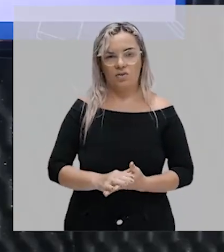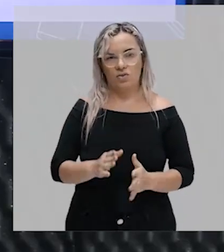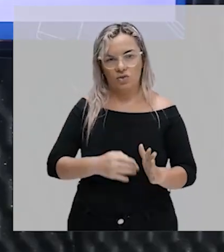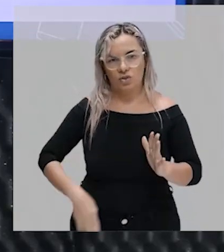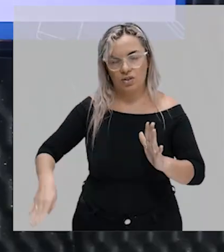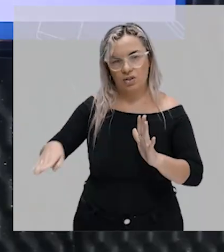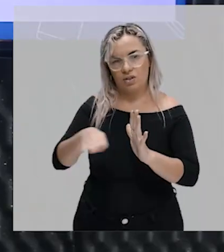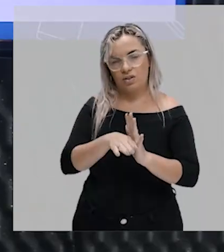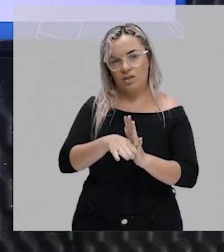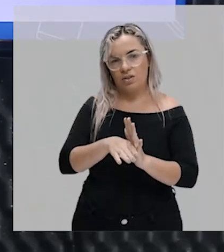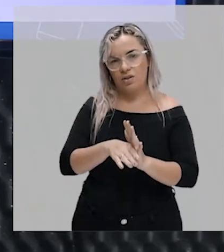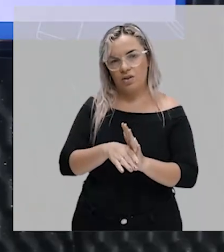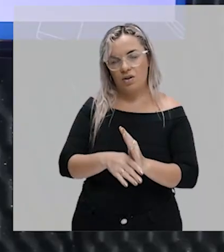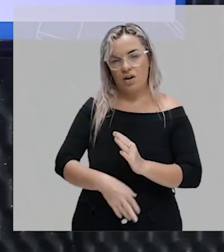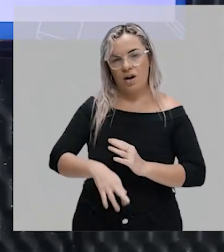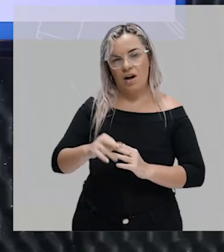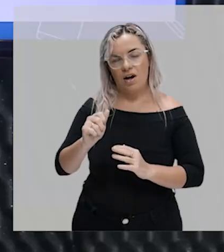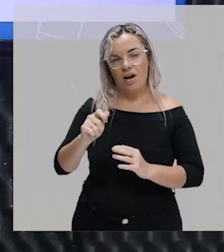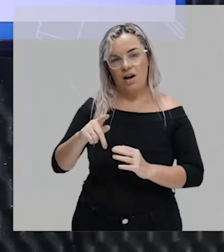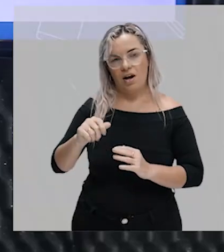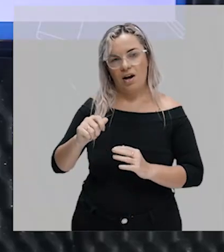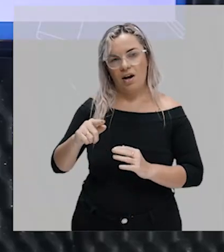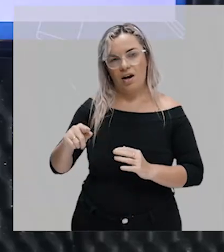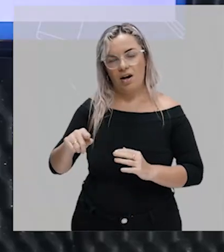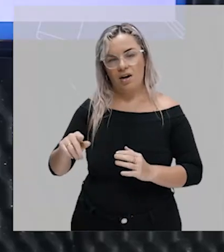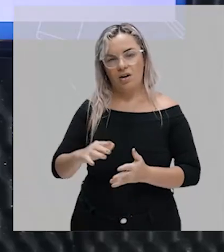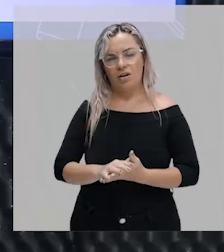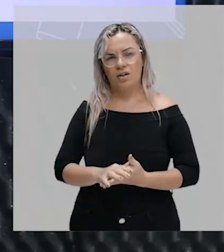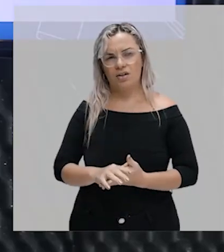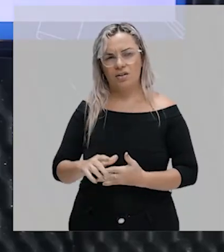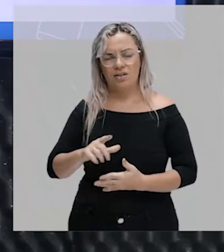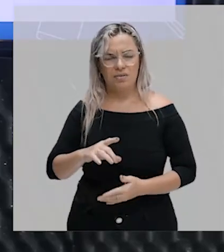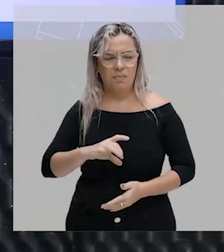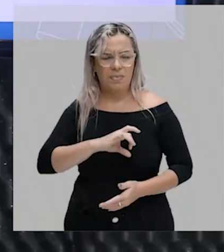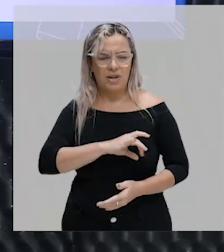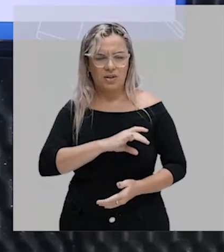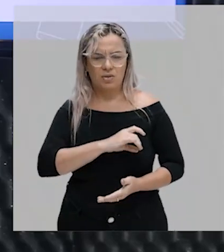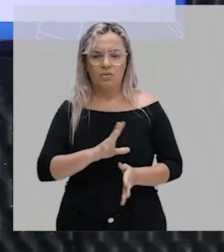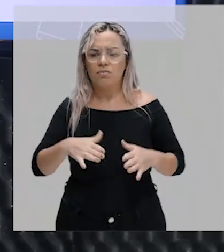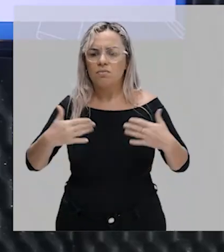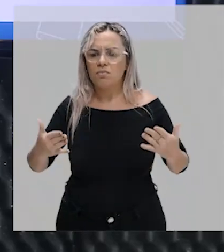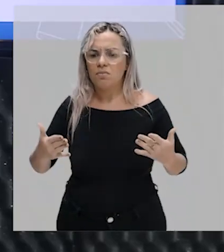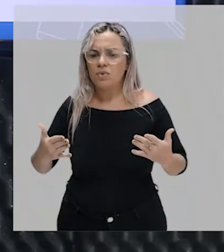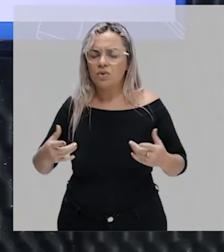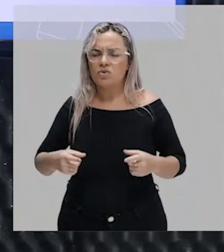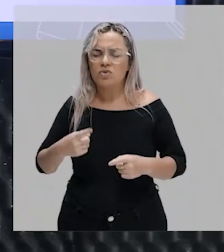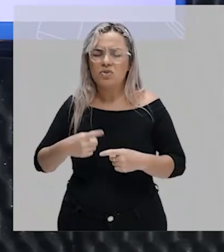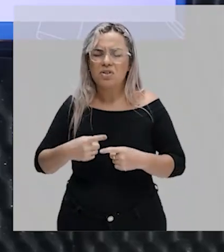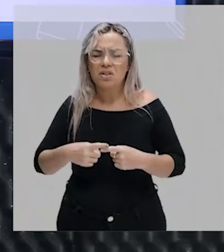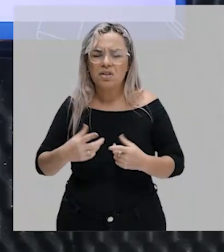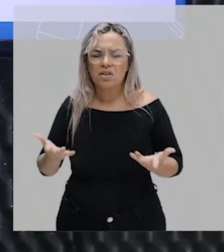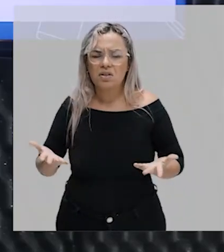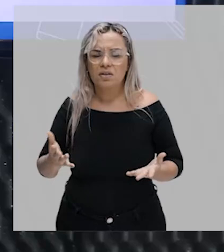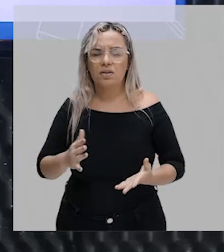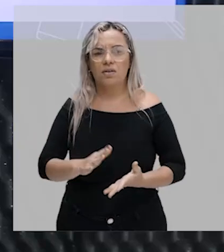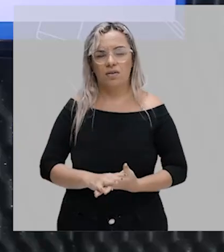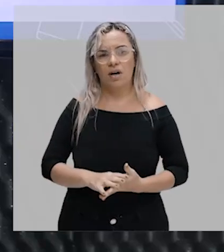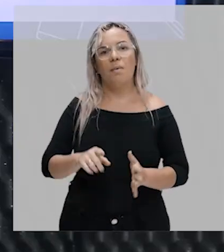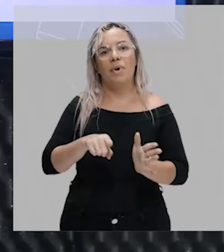rapá, eu tô com medo aí. Aí alguém vai perguntar, medo de quê? Não é assim? Ou então uma pessoa